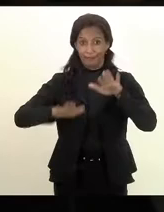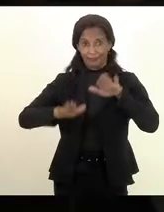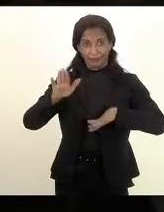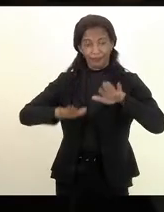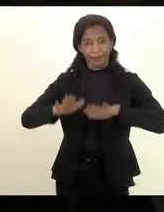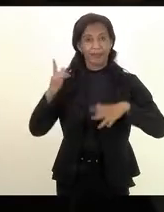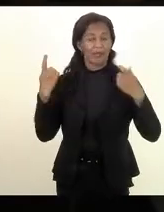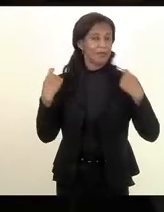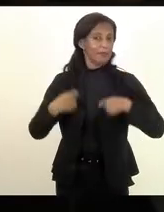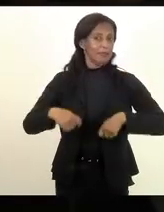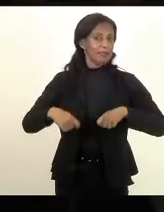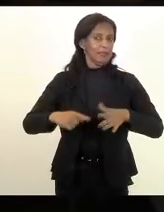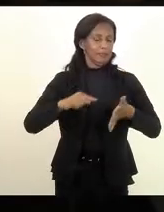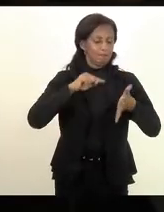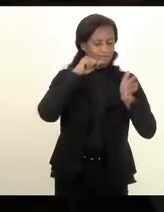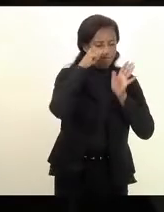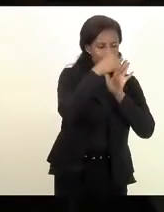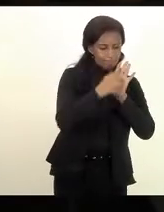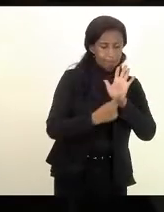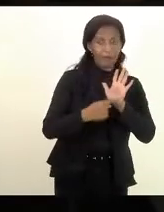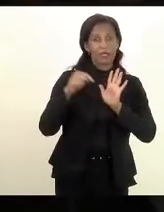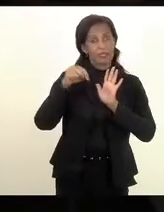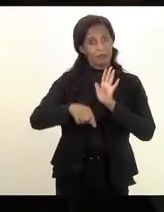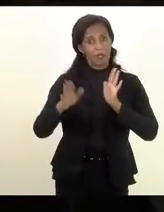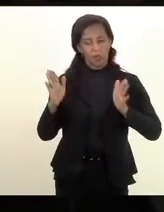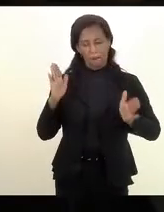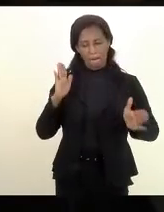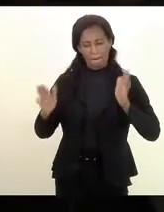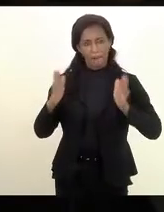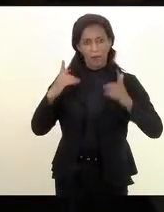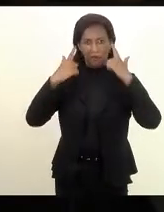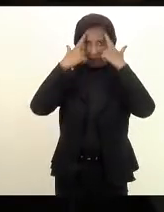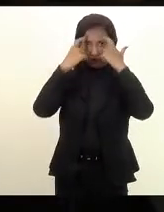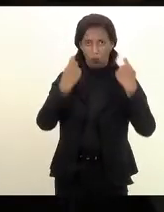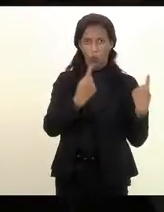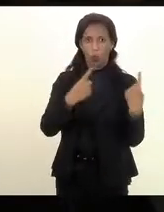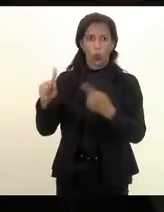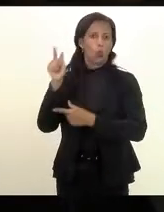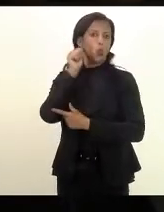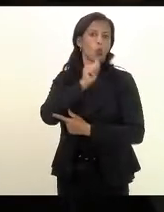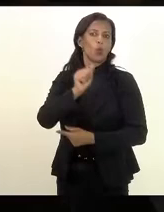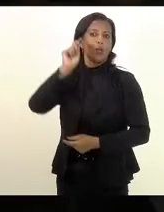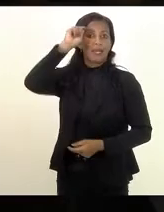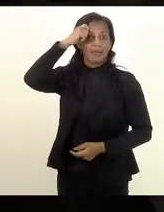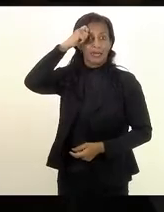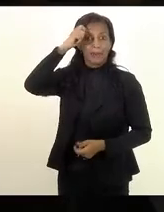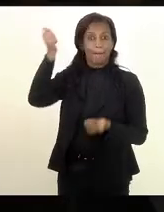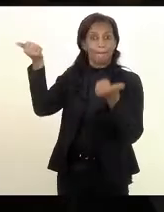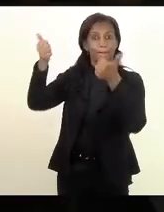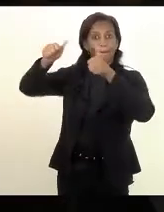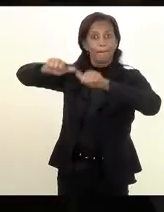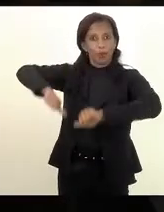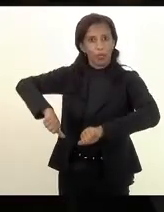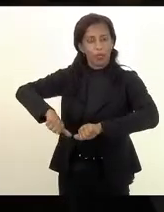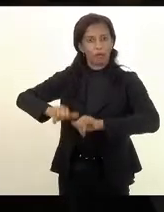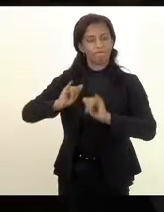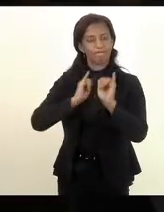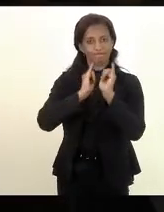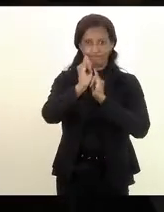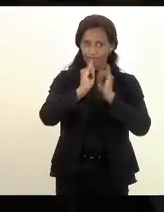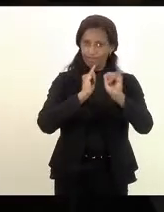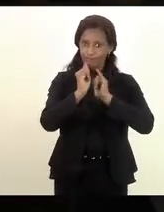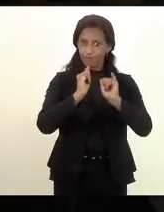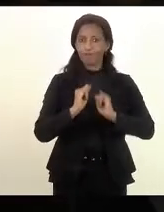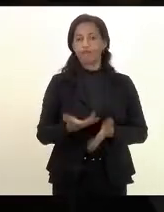os indicadores nesse mesmo período do tocante à violência contra as mulheres negras pioraram esse é um dado importante que revela